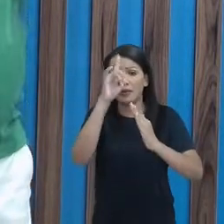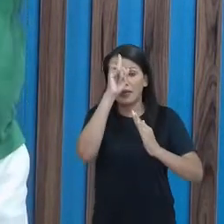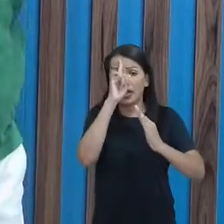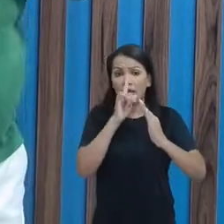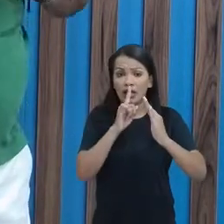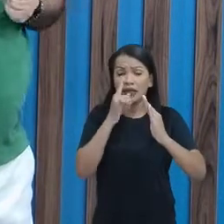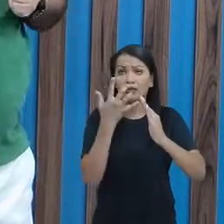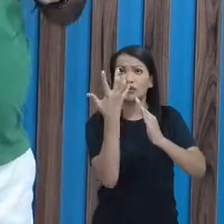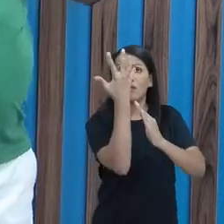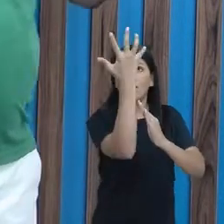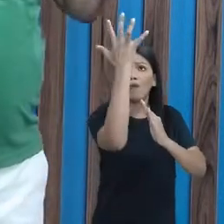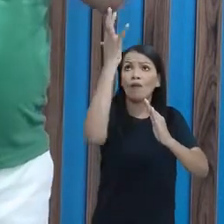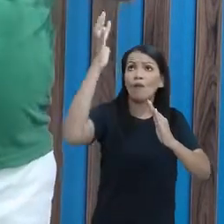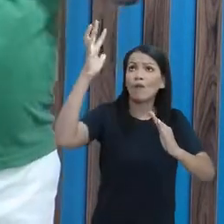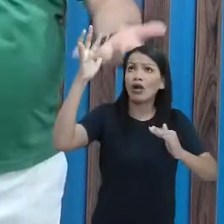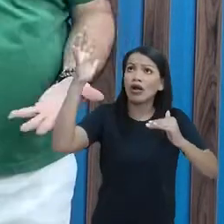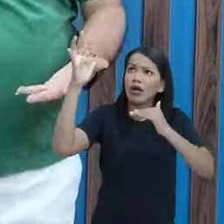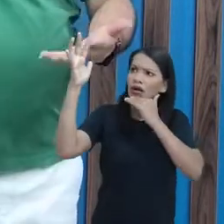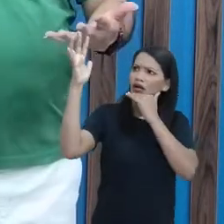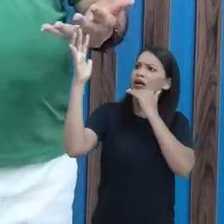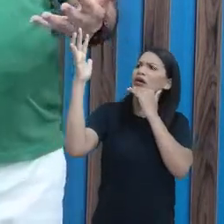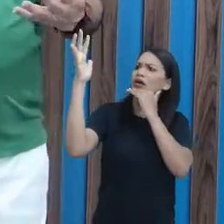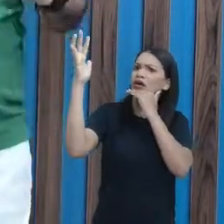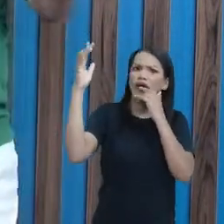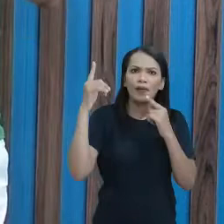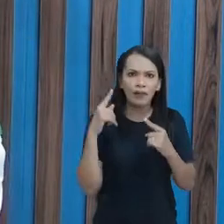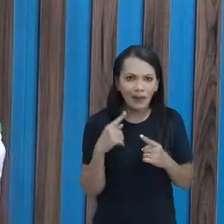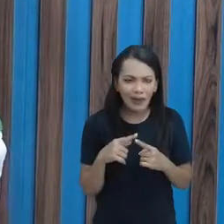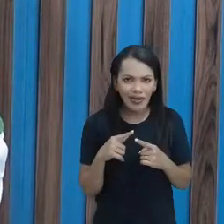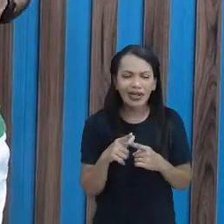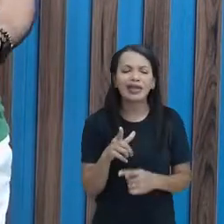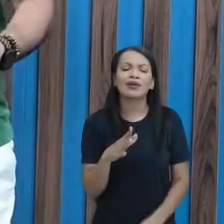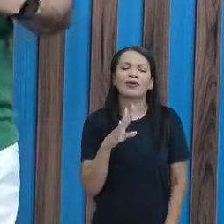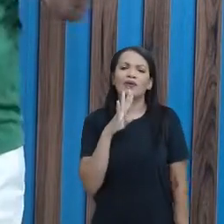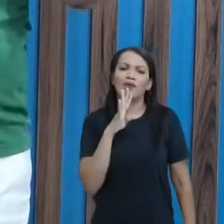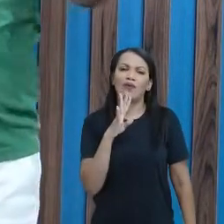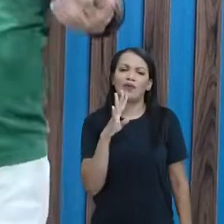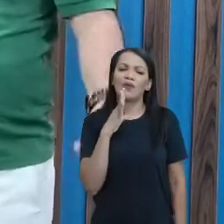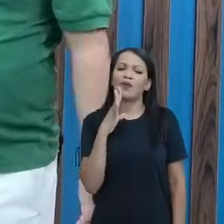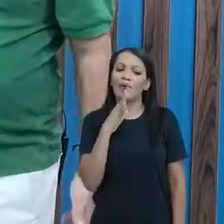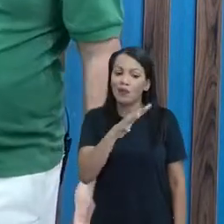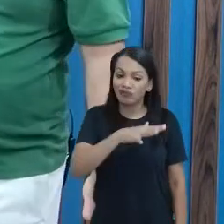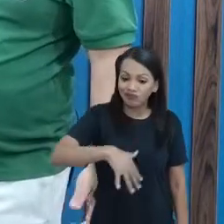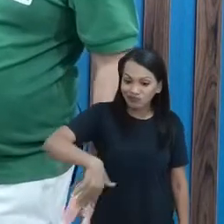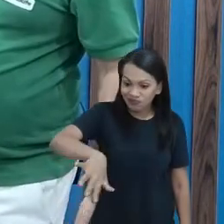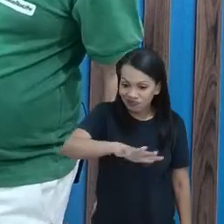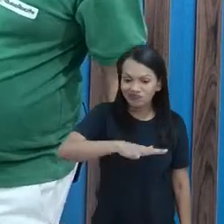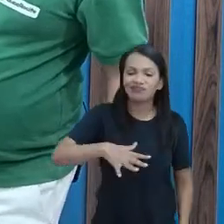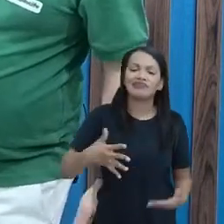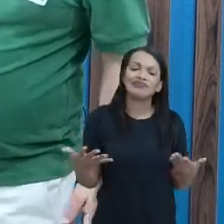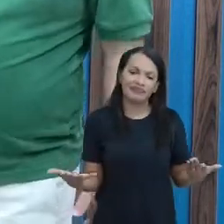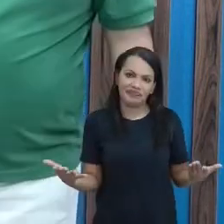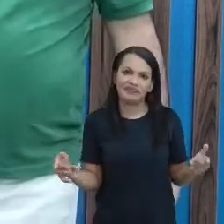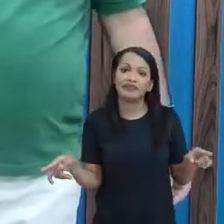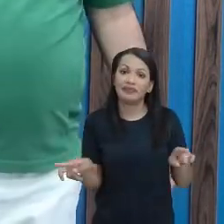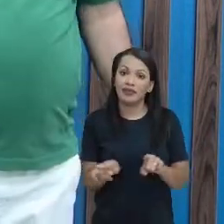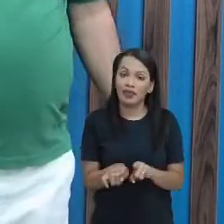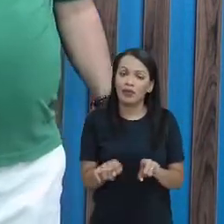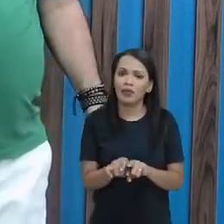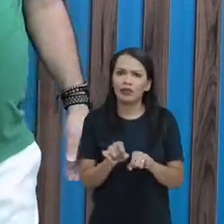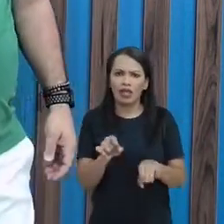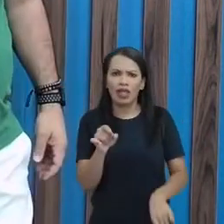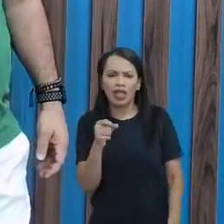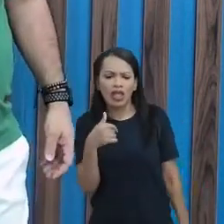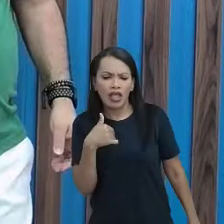Tu chegou no local, porque ele conhece o território. Então, existia essa questão, né? Então,